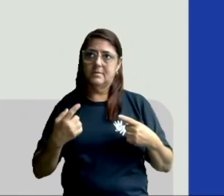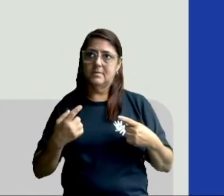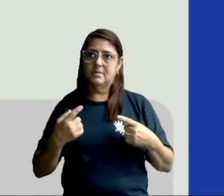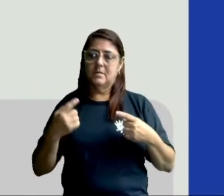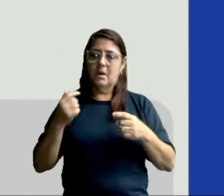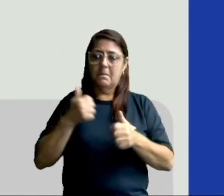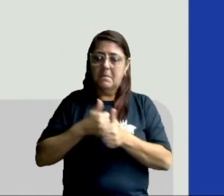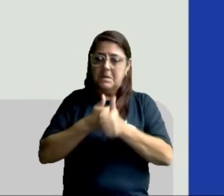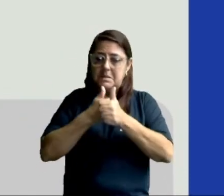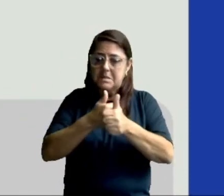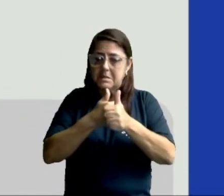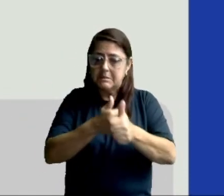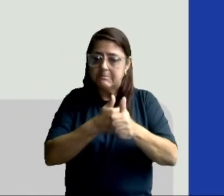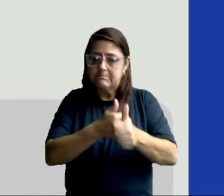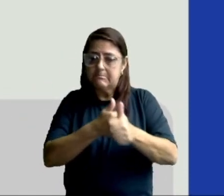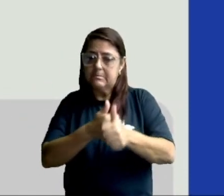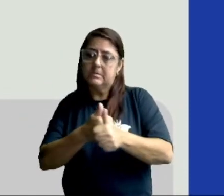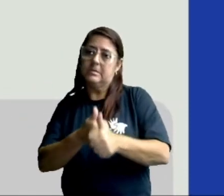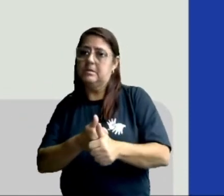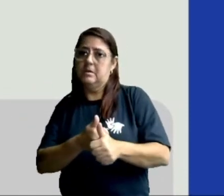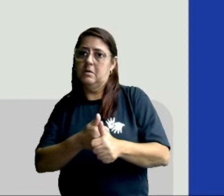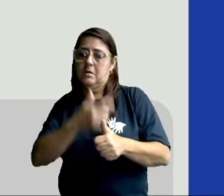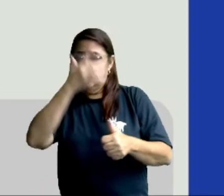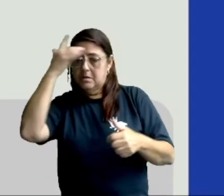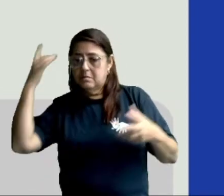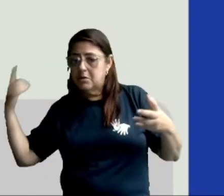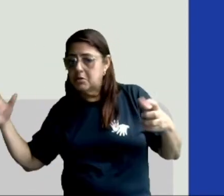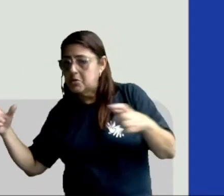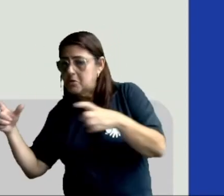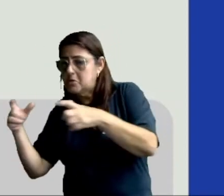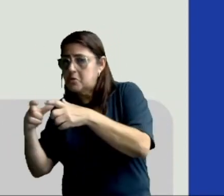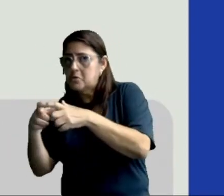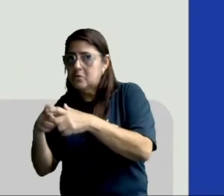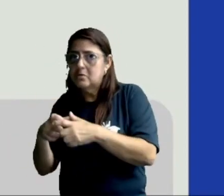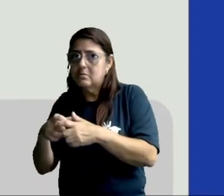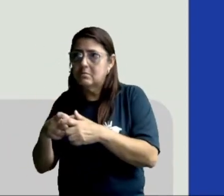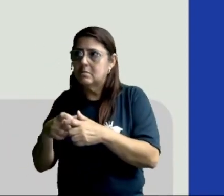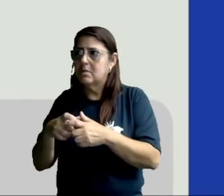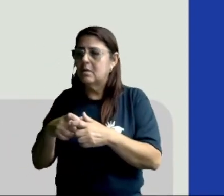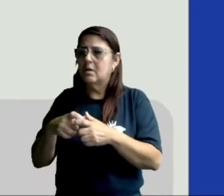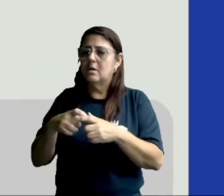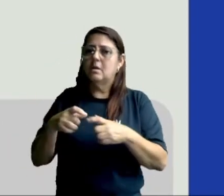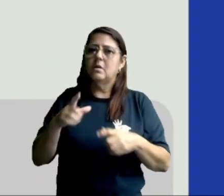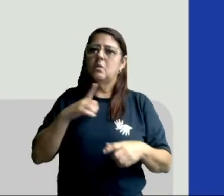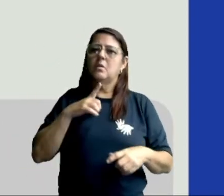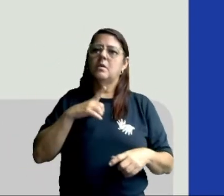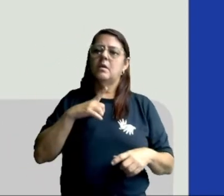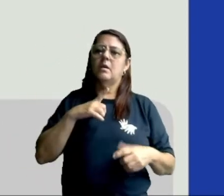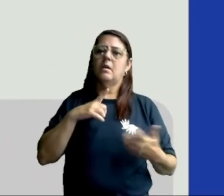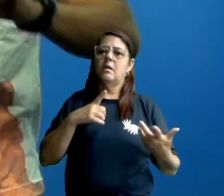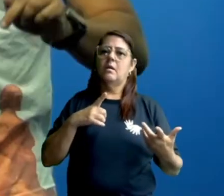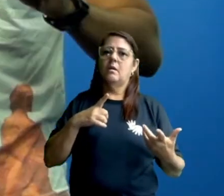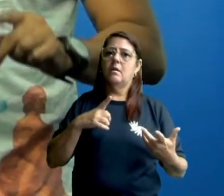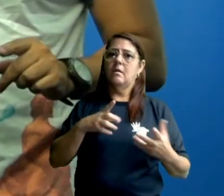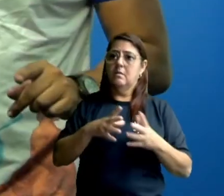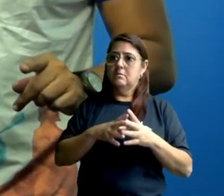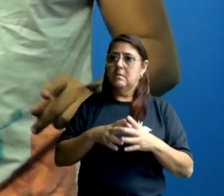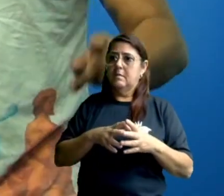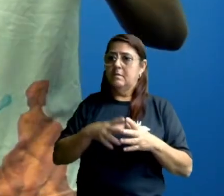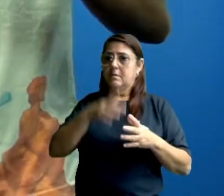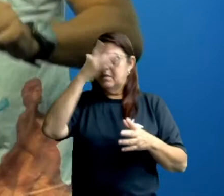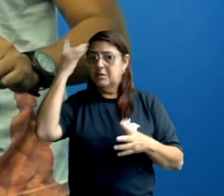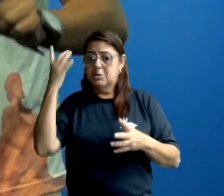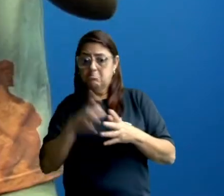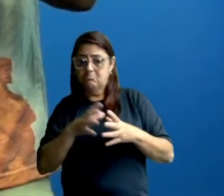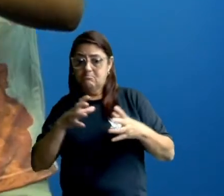a perseguição às minorias étnicas, lembrando que minoria étnica, a sua grande